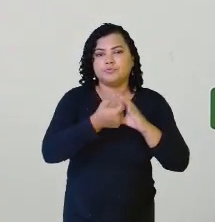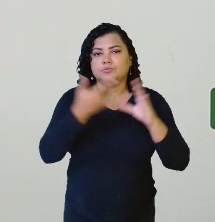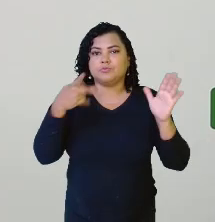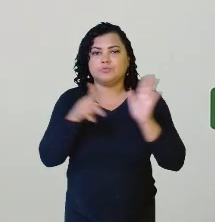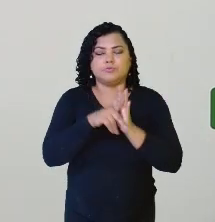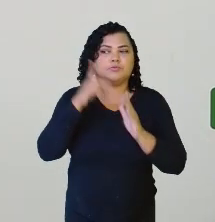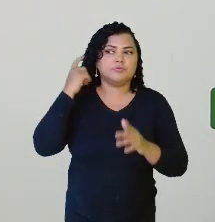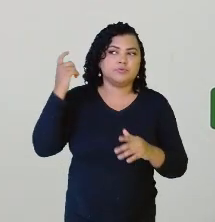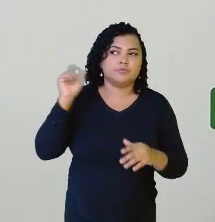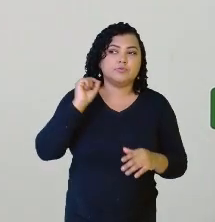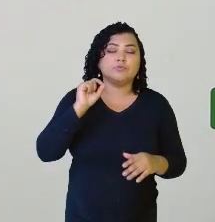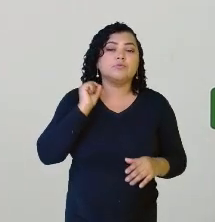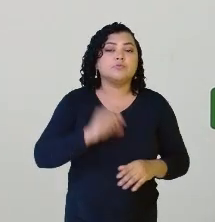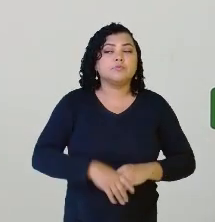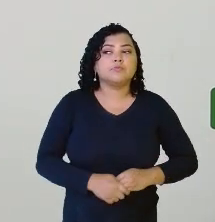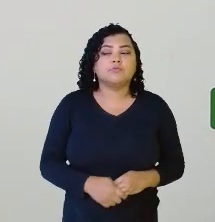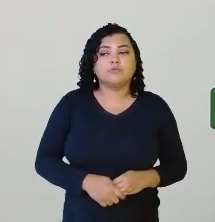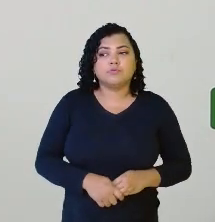que é